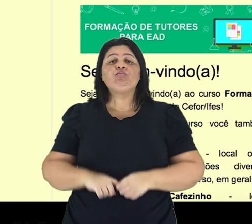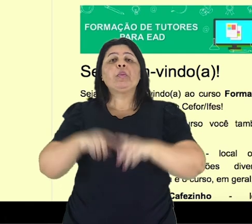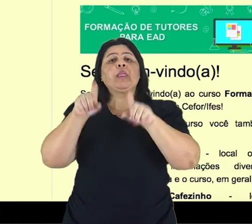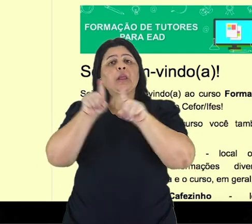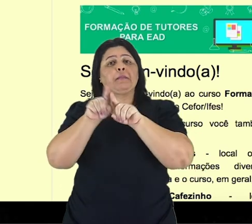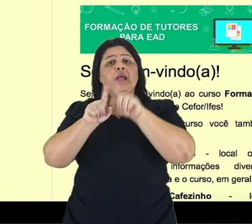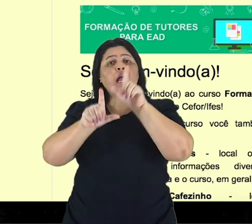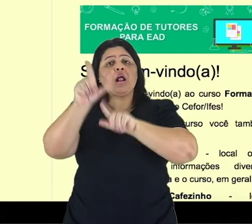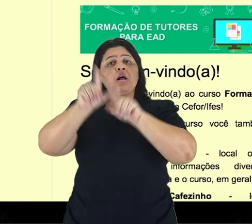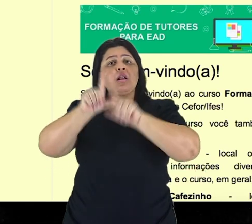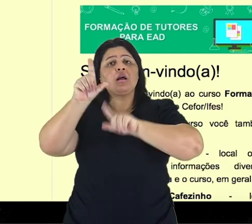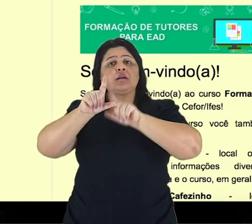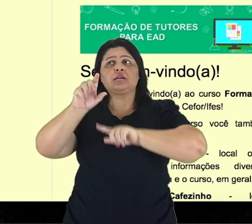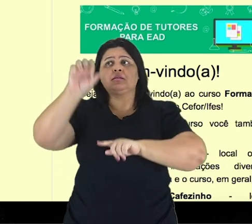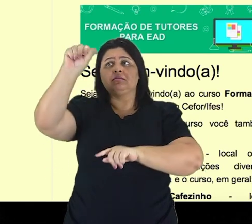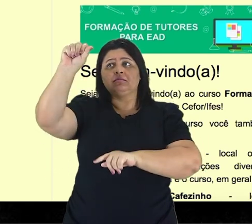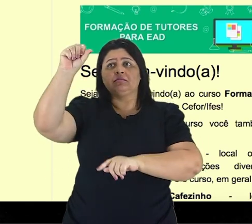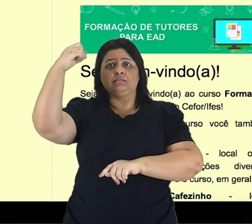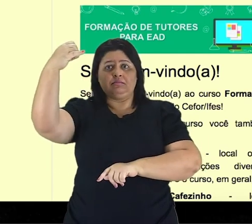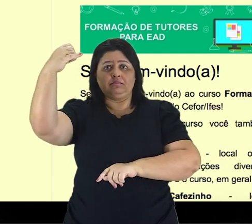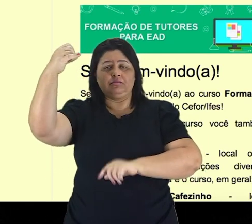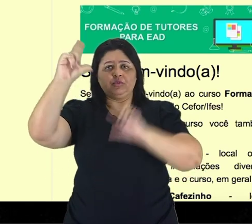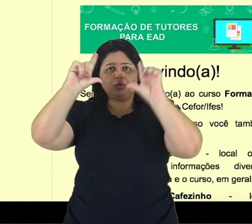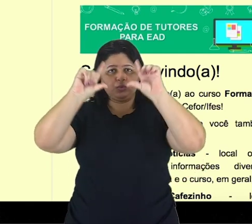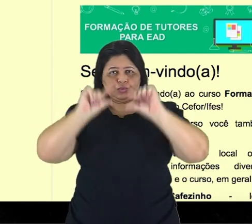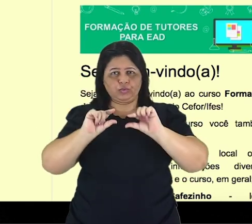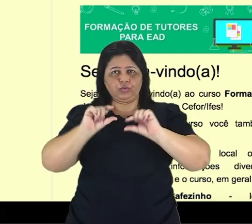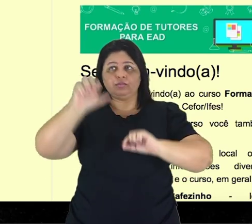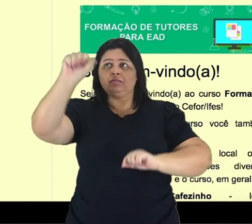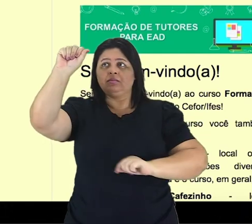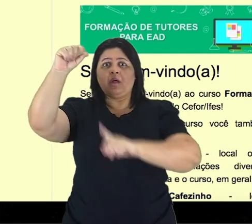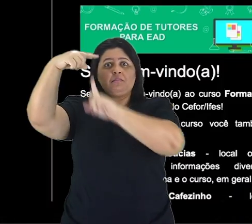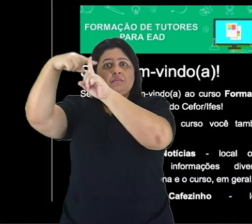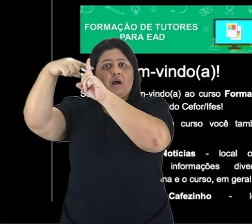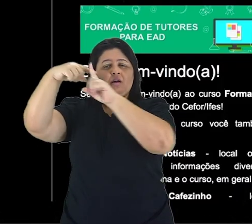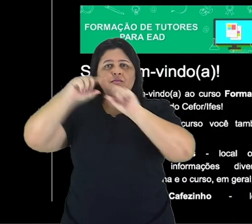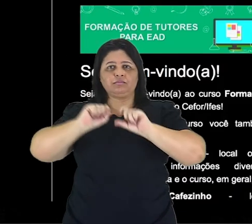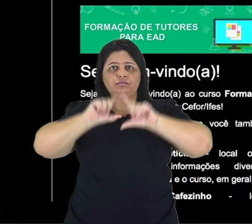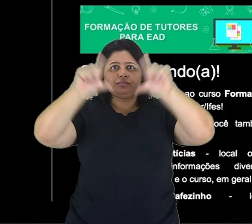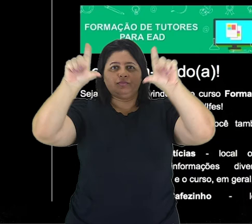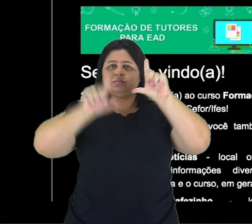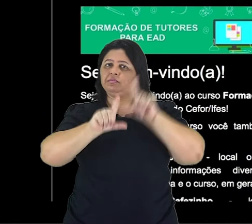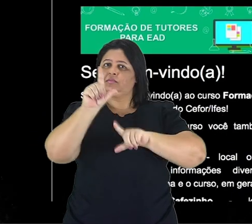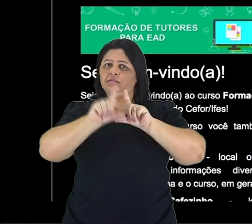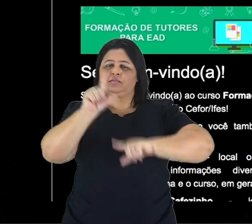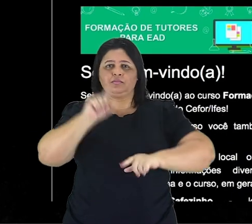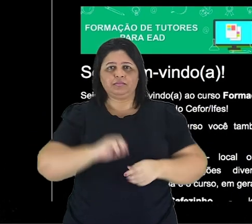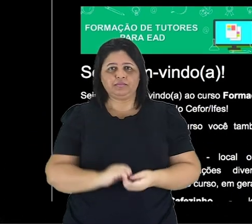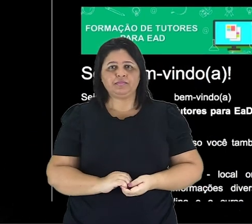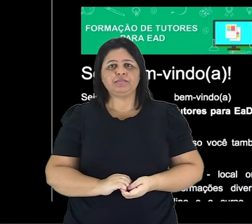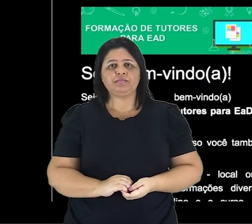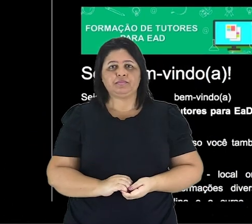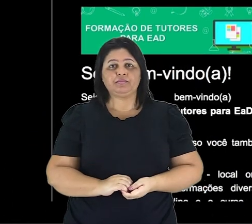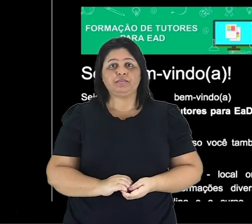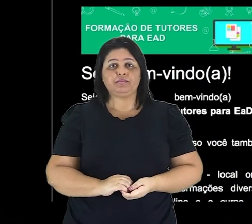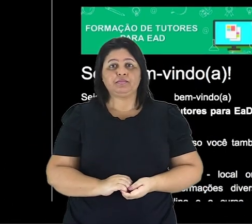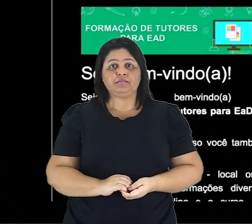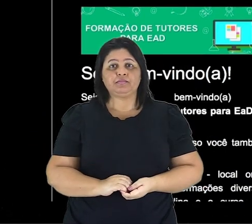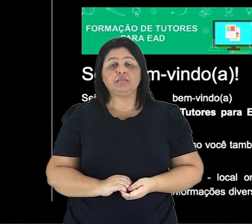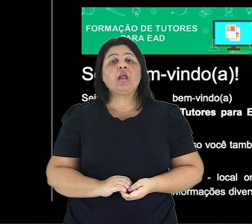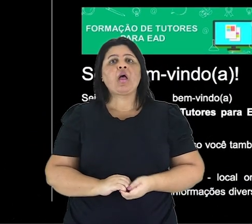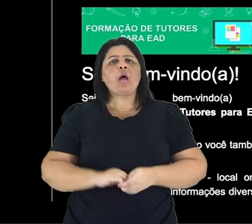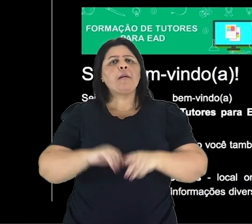adapta ao meu caso. E eu posso também alterar a fonte, aumentar a